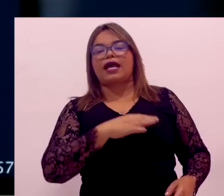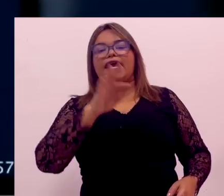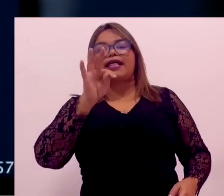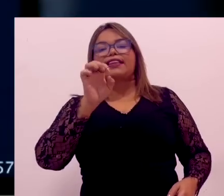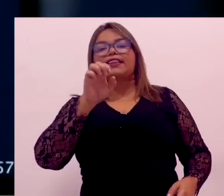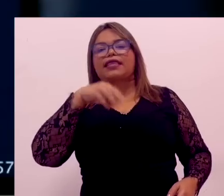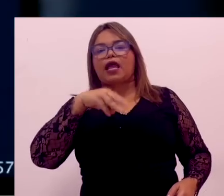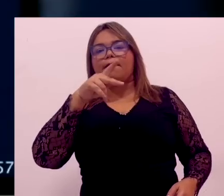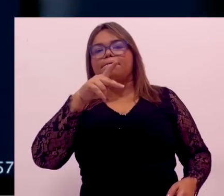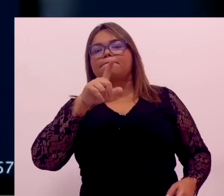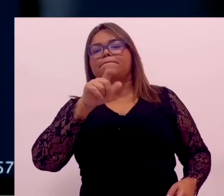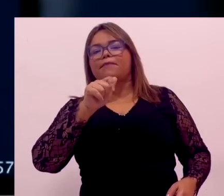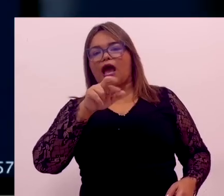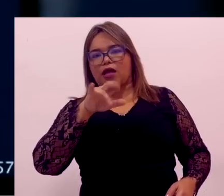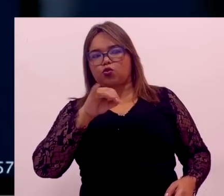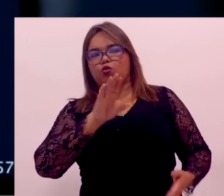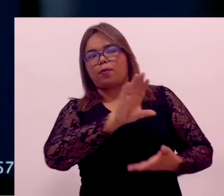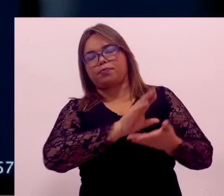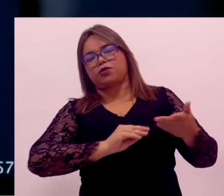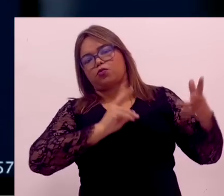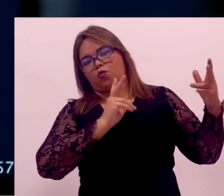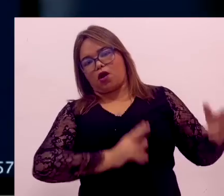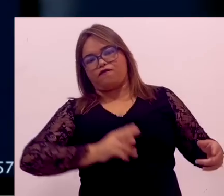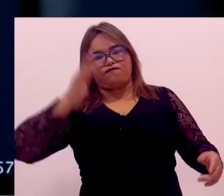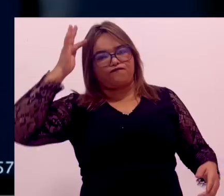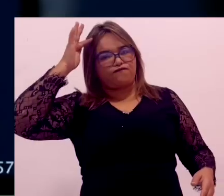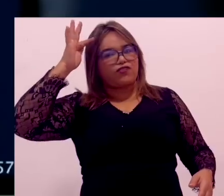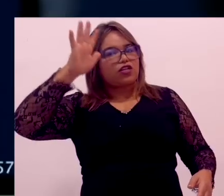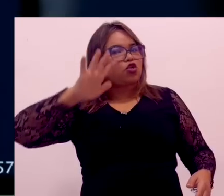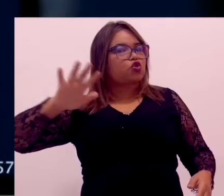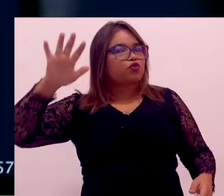que promovia essa antiga filosofia.